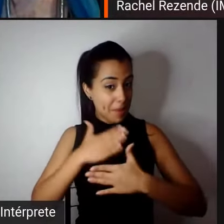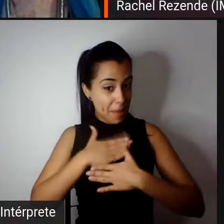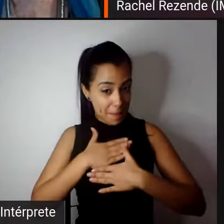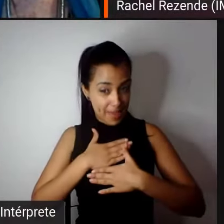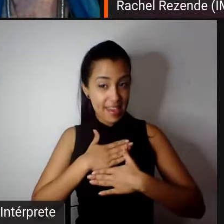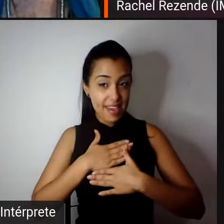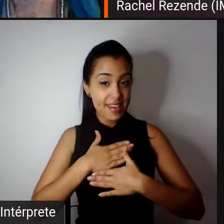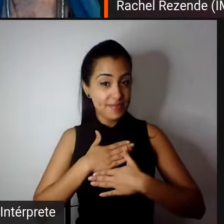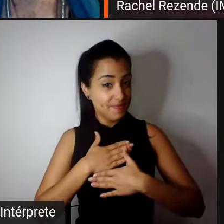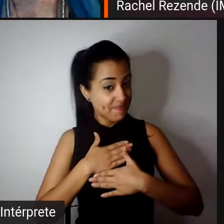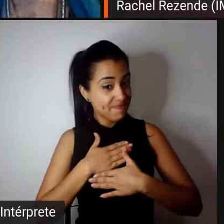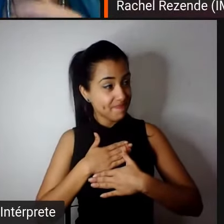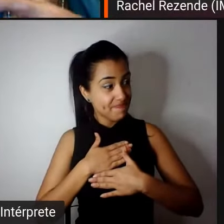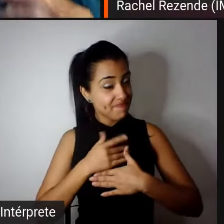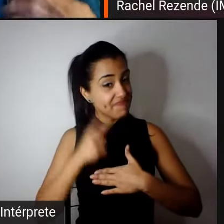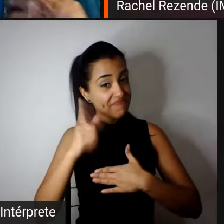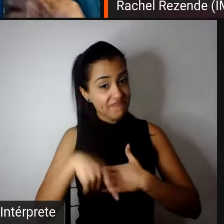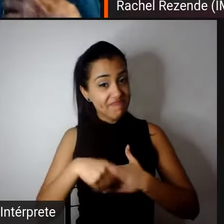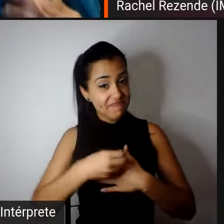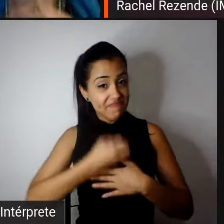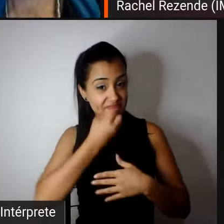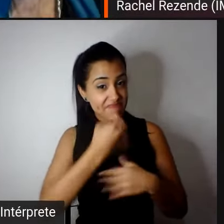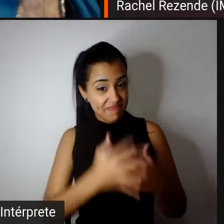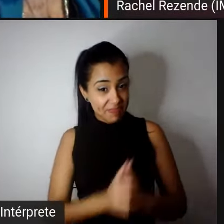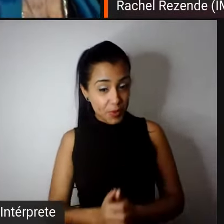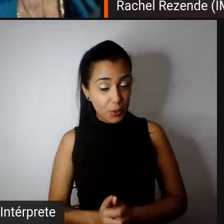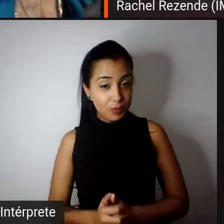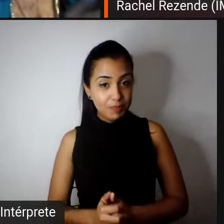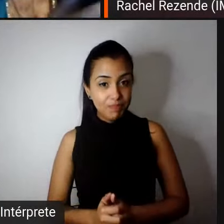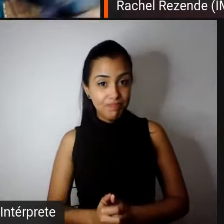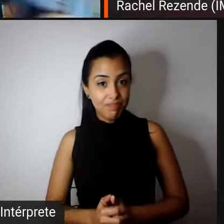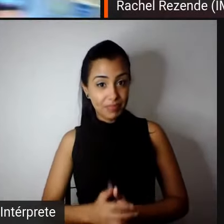uma repetição. Então, para mim,